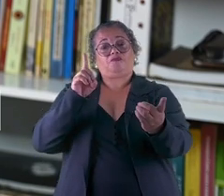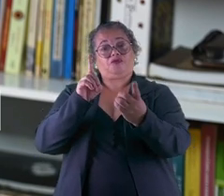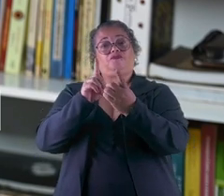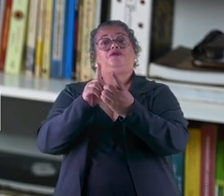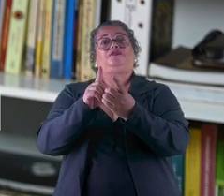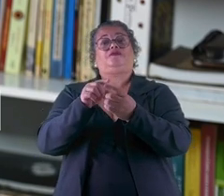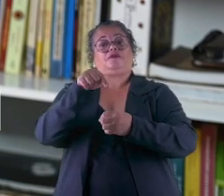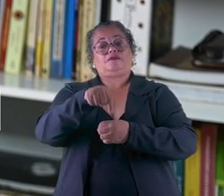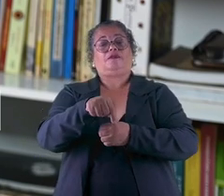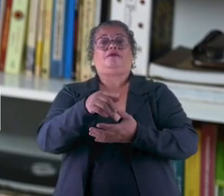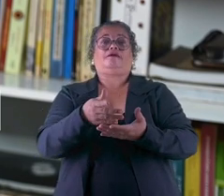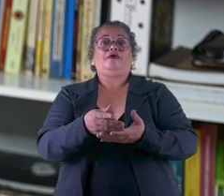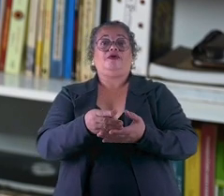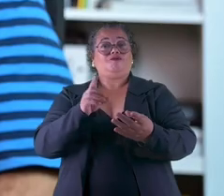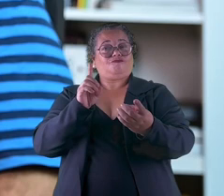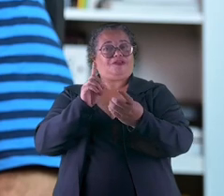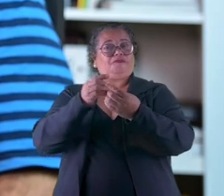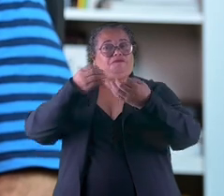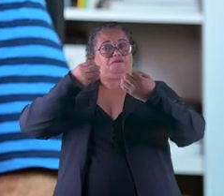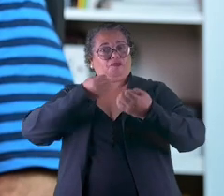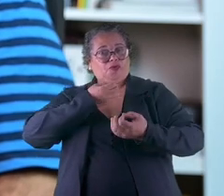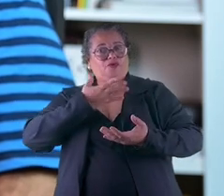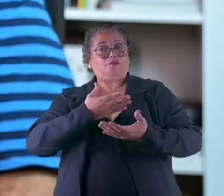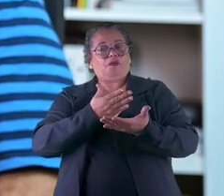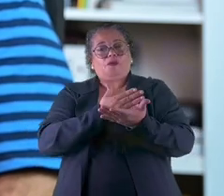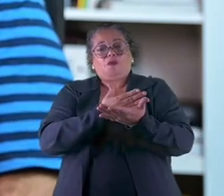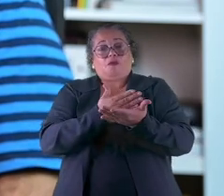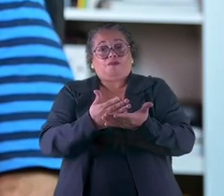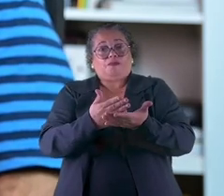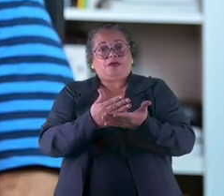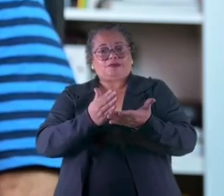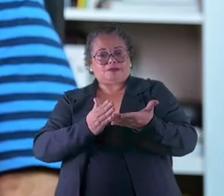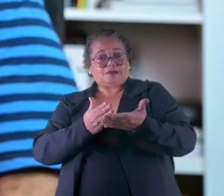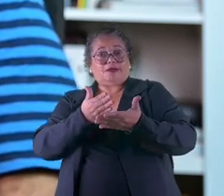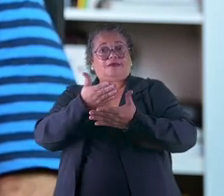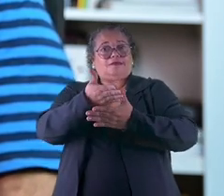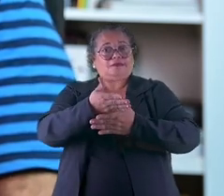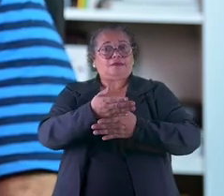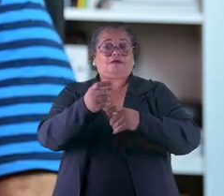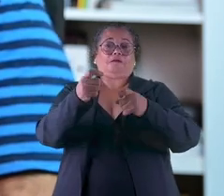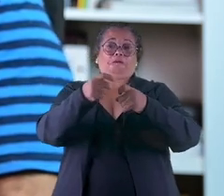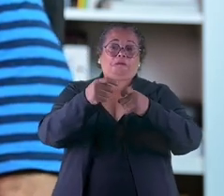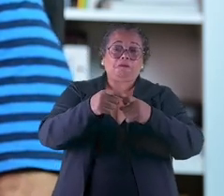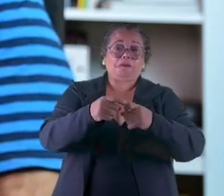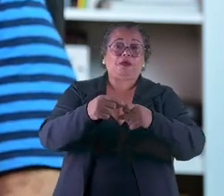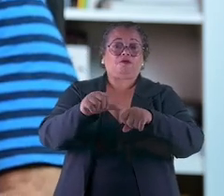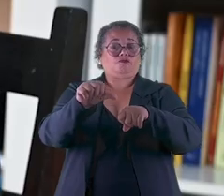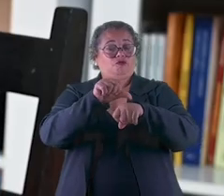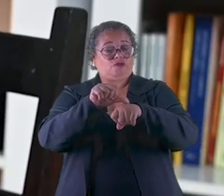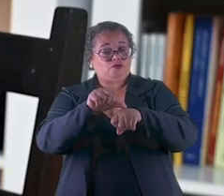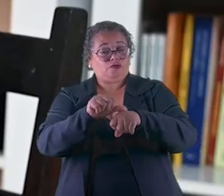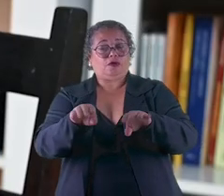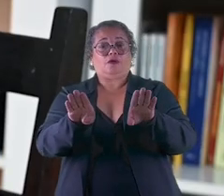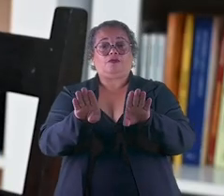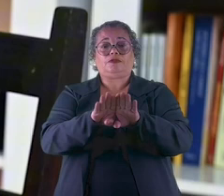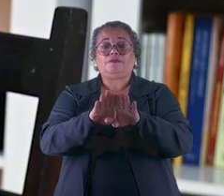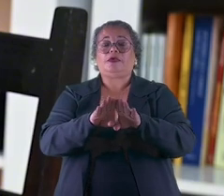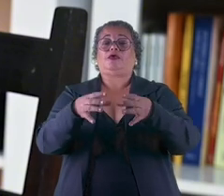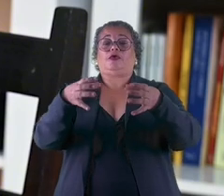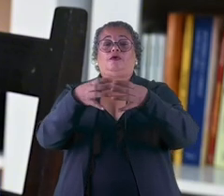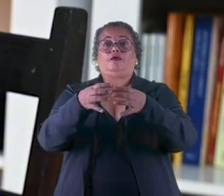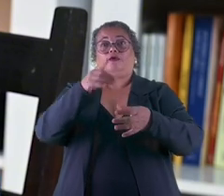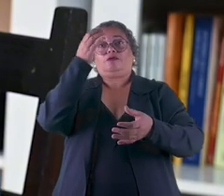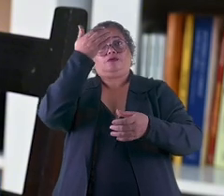esses momentos eu fui muito bem recebido. O atendimento começa desde do cirurgião,